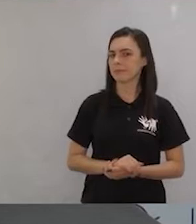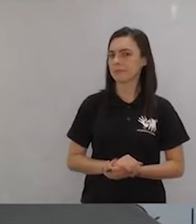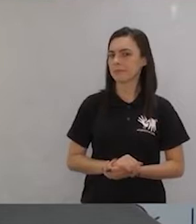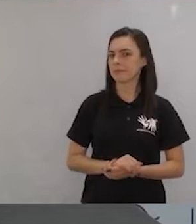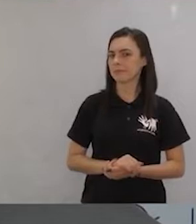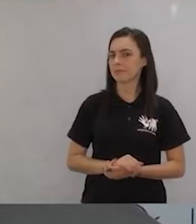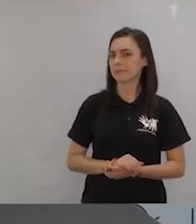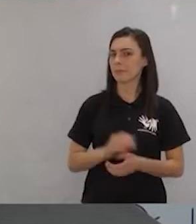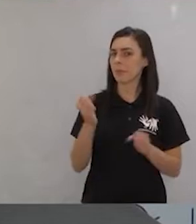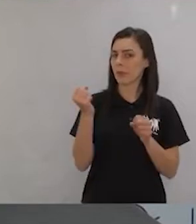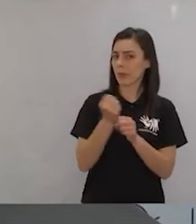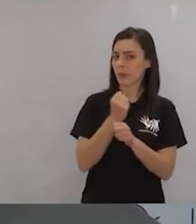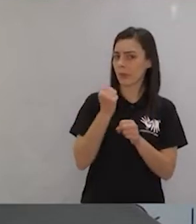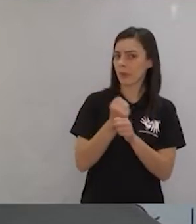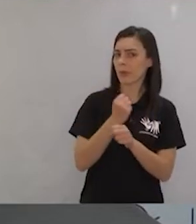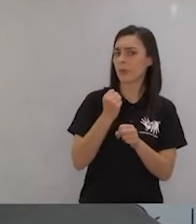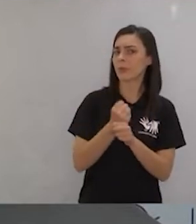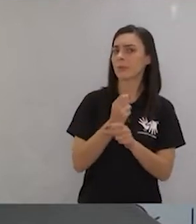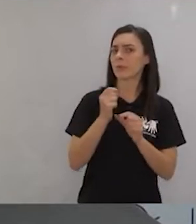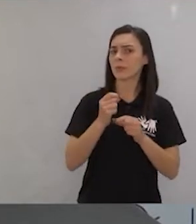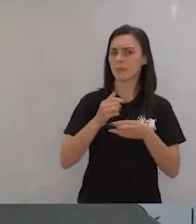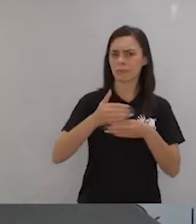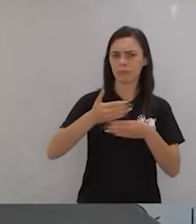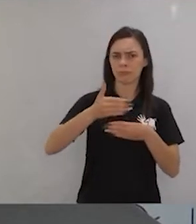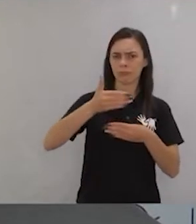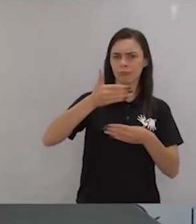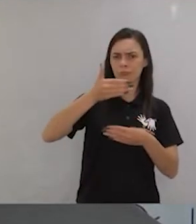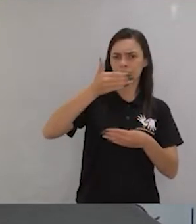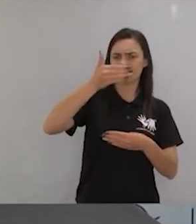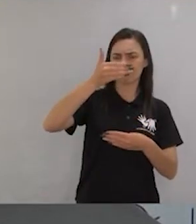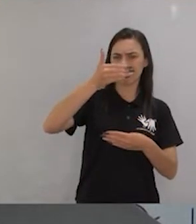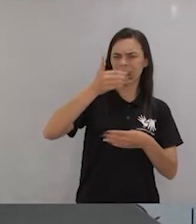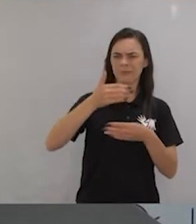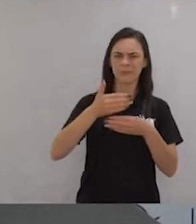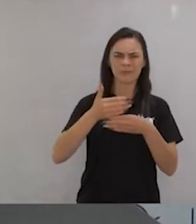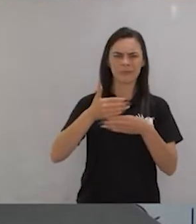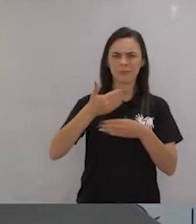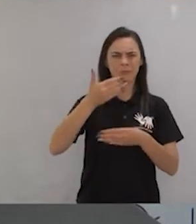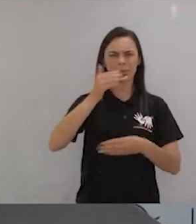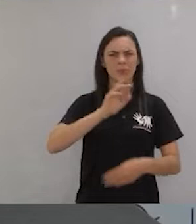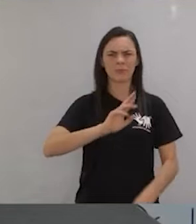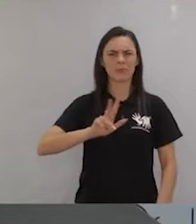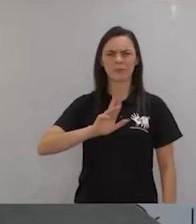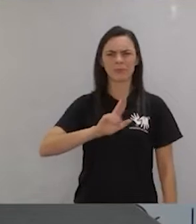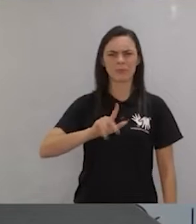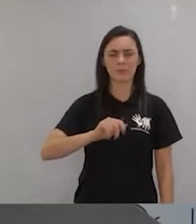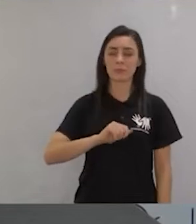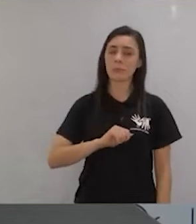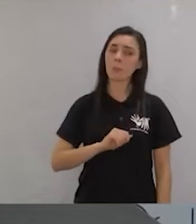Esta daqui. Podemos construir os maiores muros. Muros não.